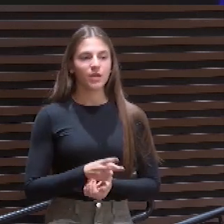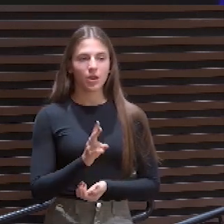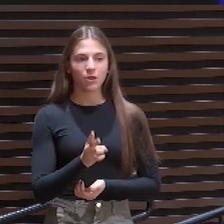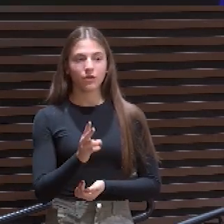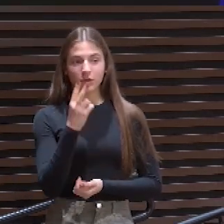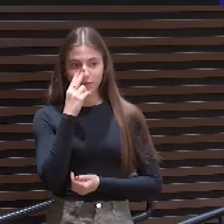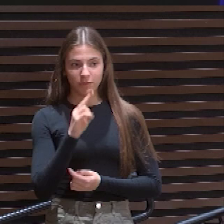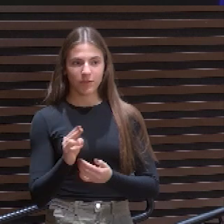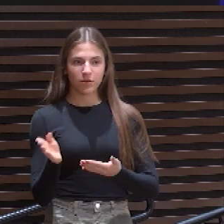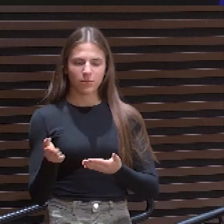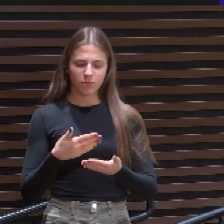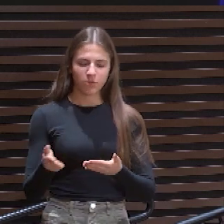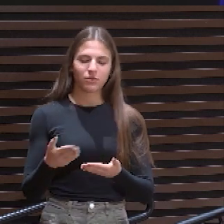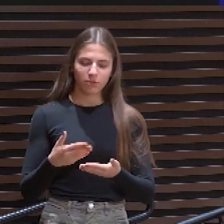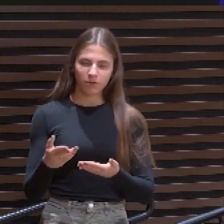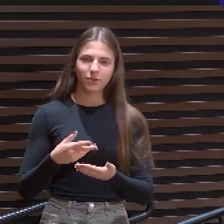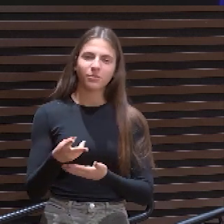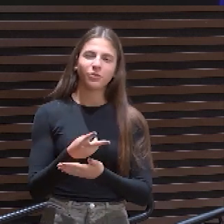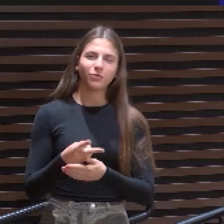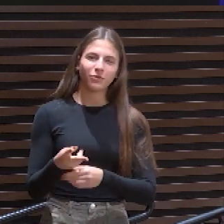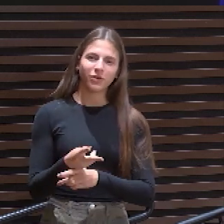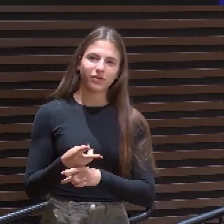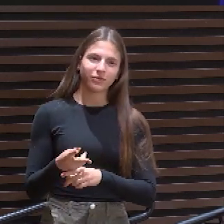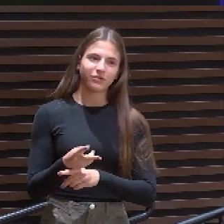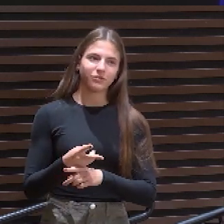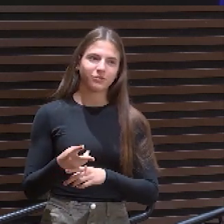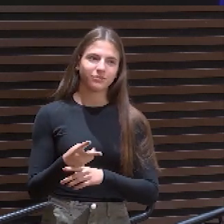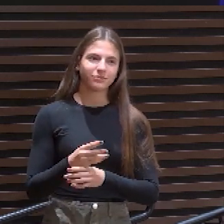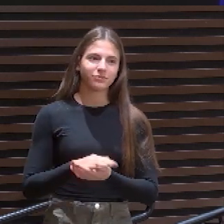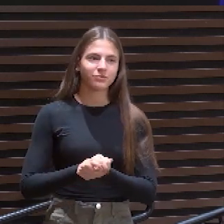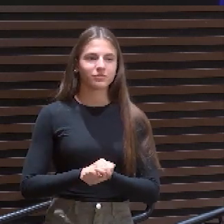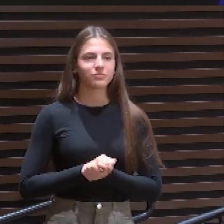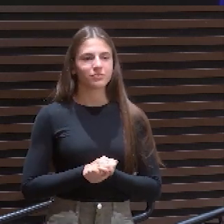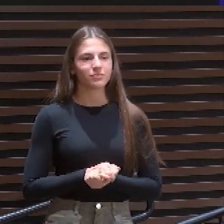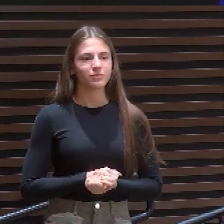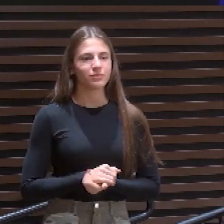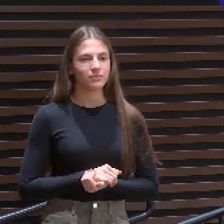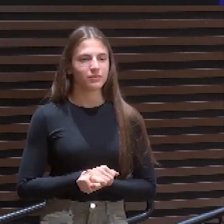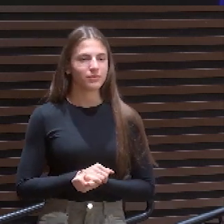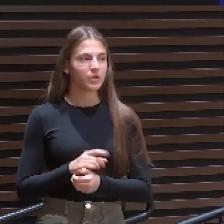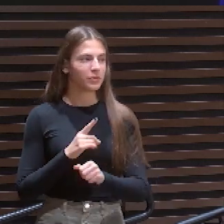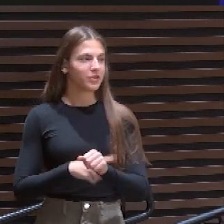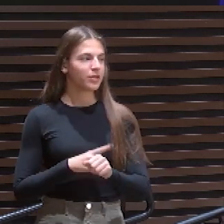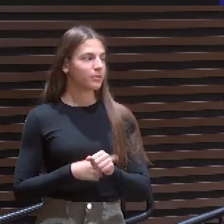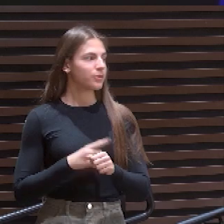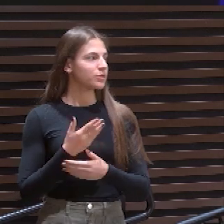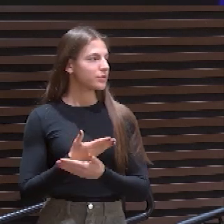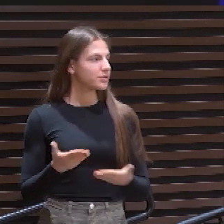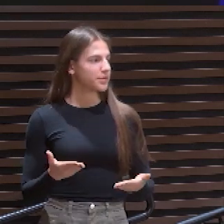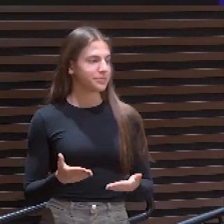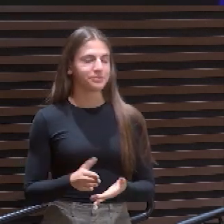as páginas. Que bom, vamos achar, vamos no tempo de vocês.